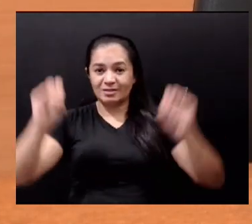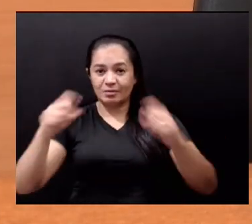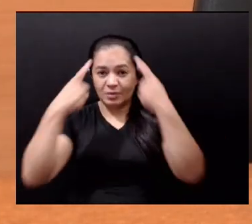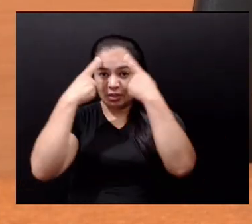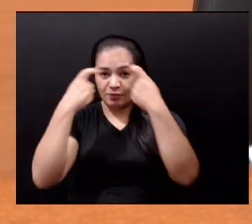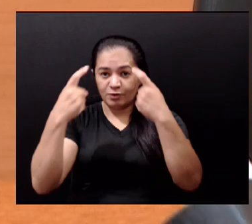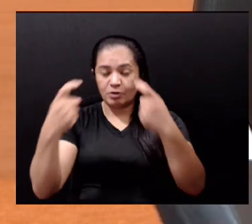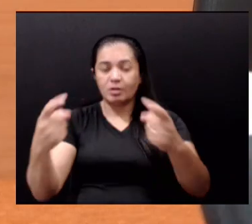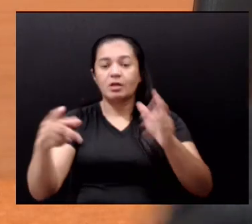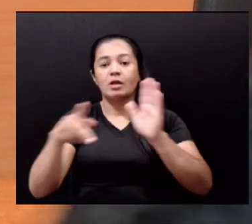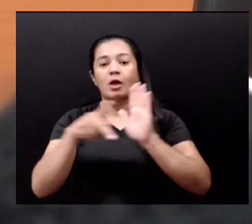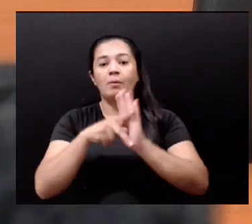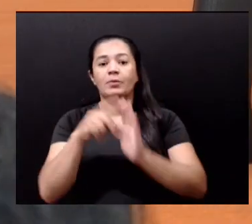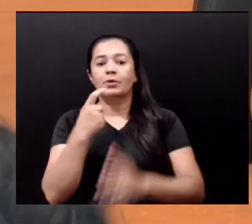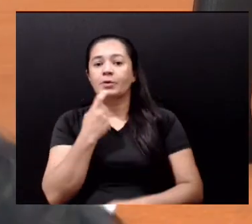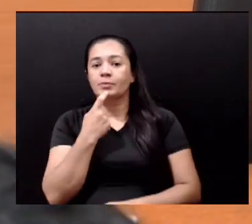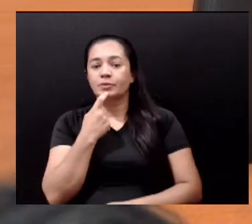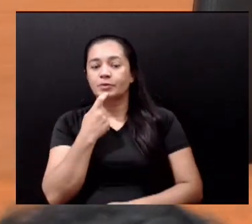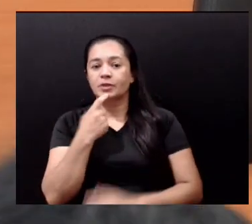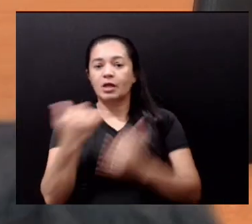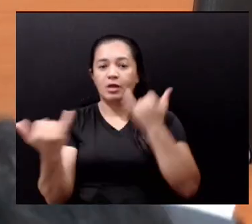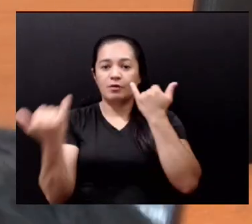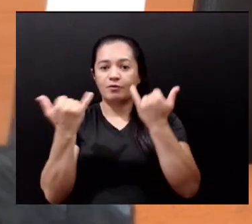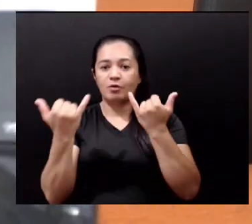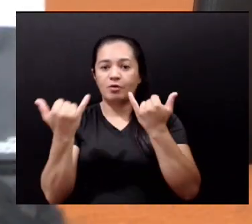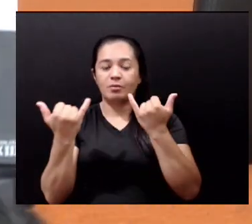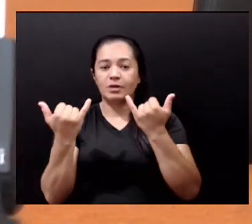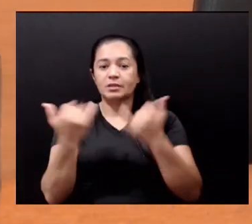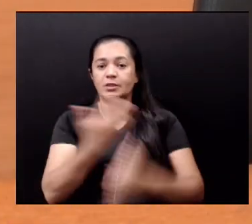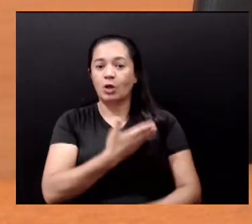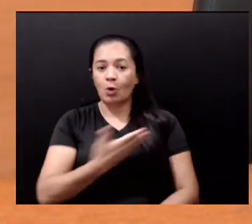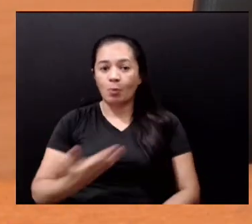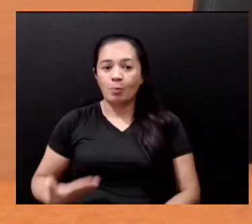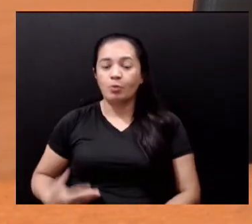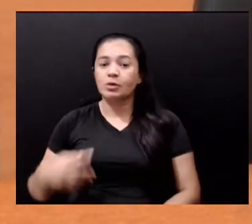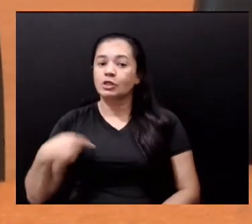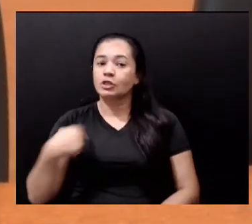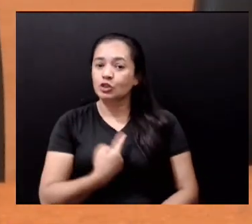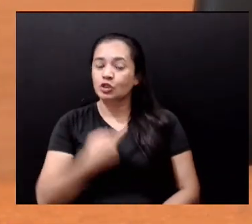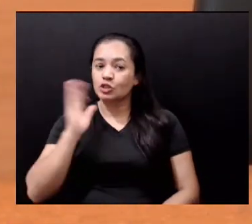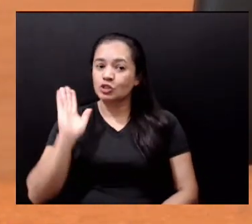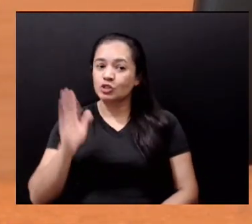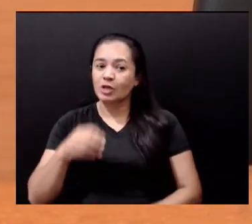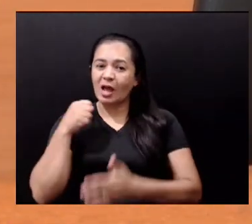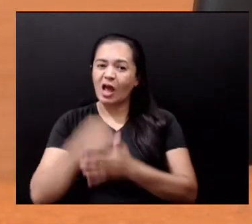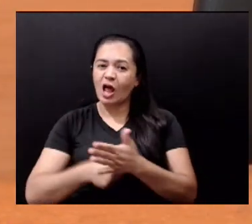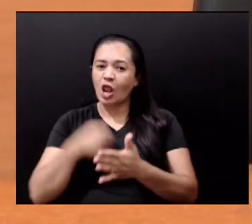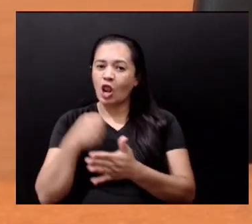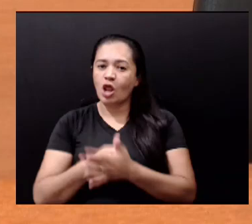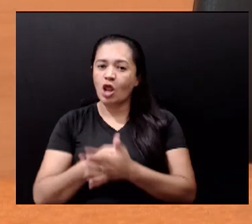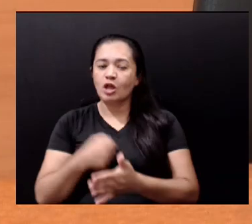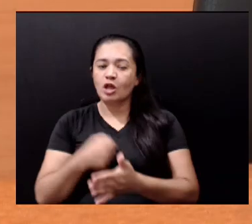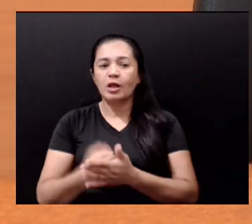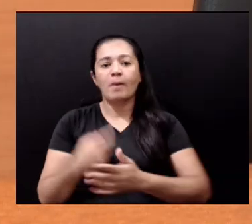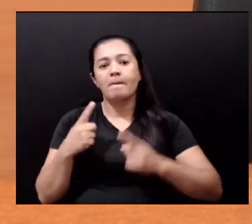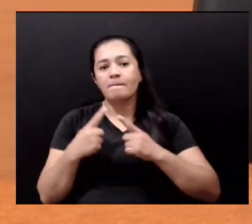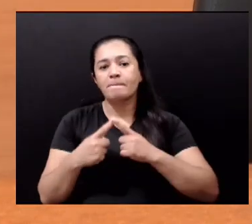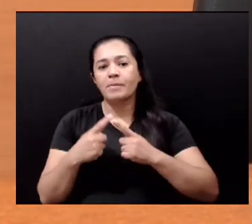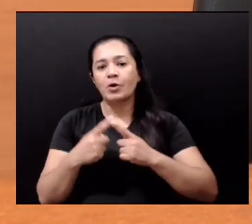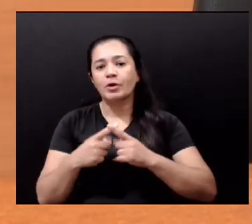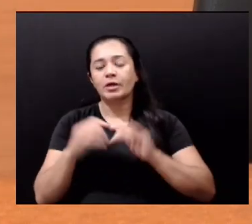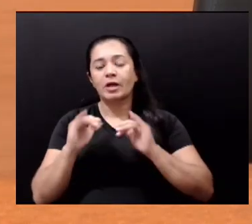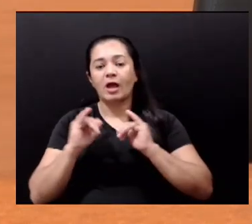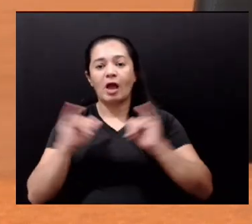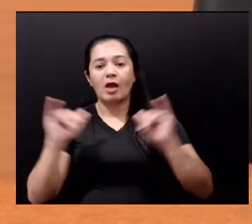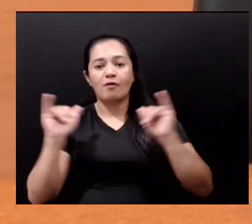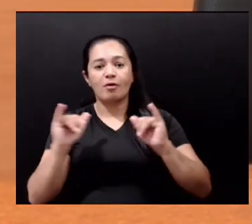dado público que, inclusive, nós lutamos muito, porque ele estava atrasado, a publicação desses dados. A gente chamou várias